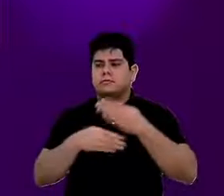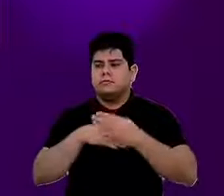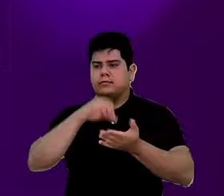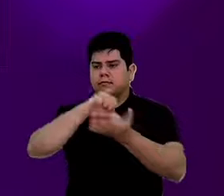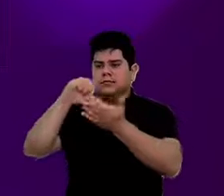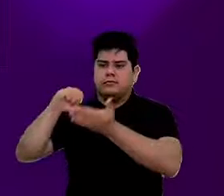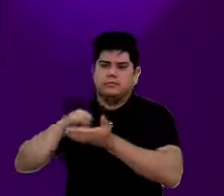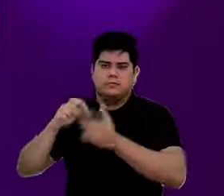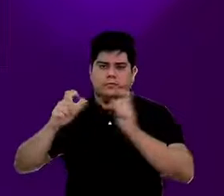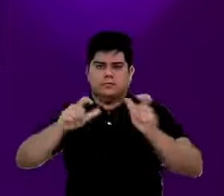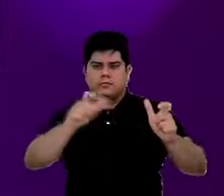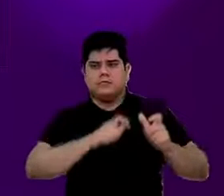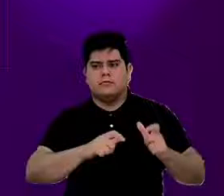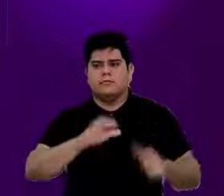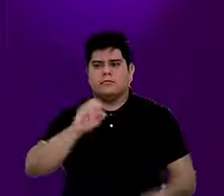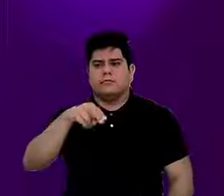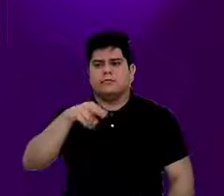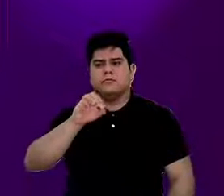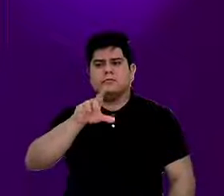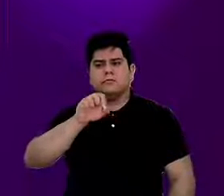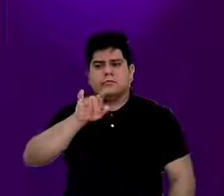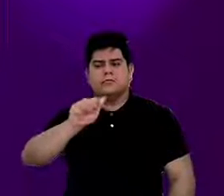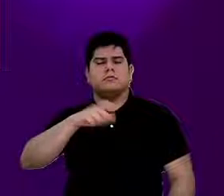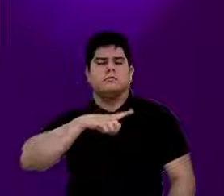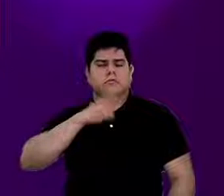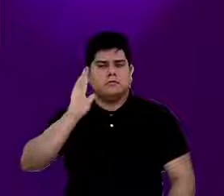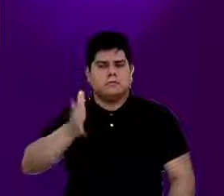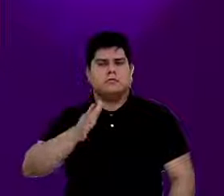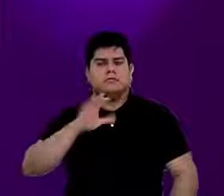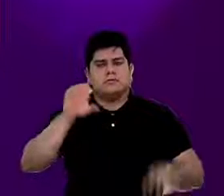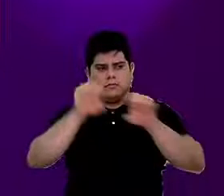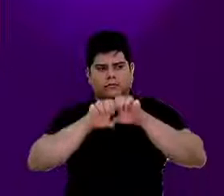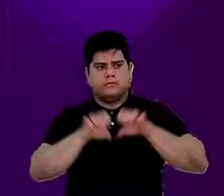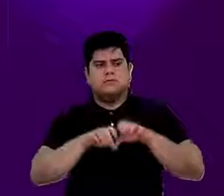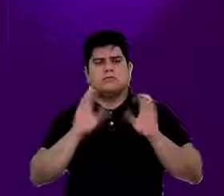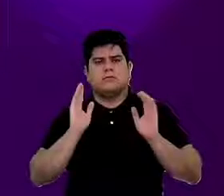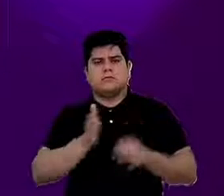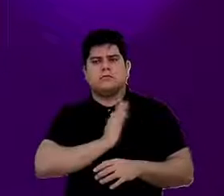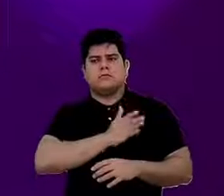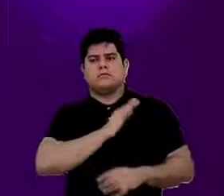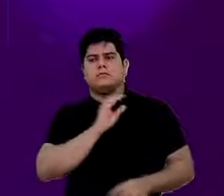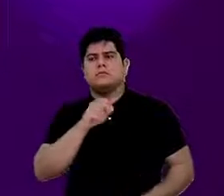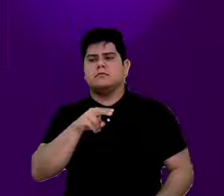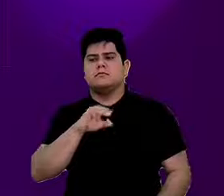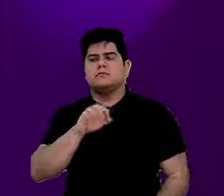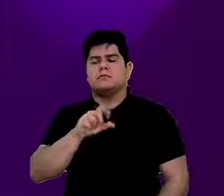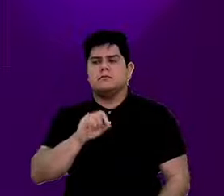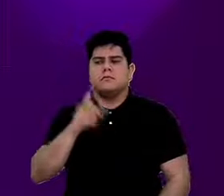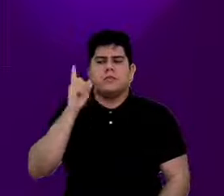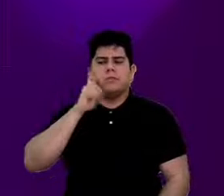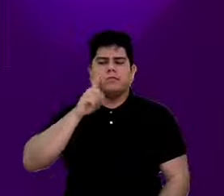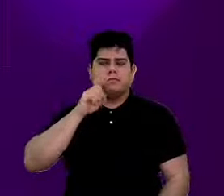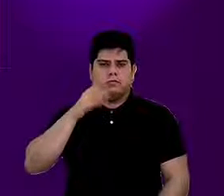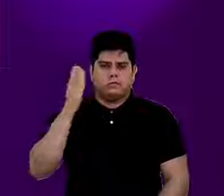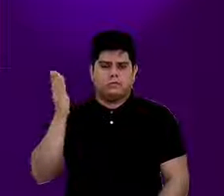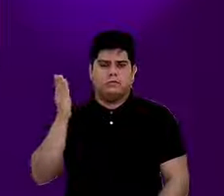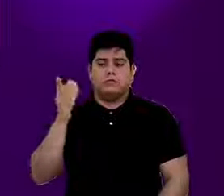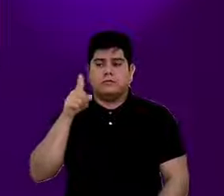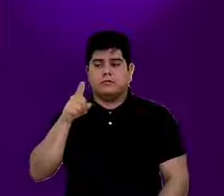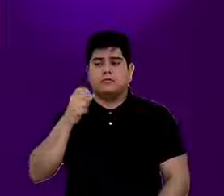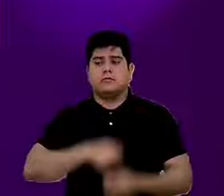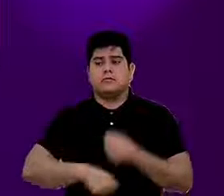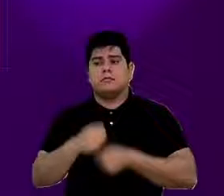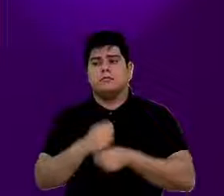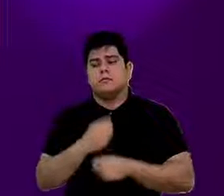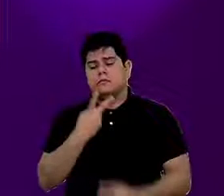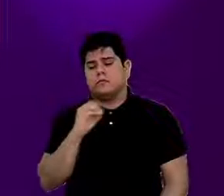os serviços de oncologia que já possuem serviços estruturados de cardio-oncologia nos Estados Unidos, isso é um dado de